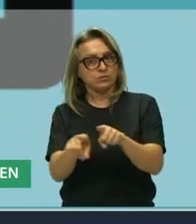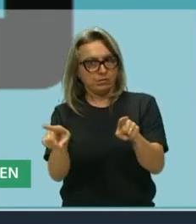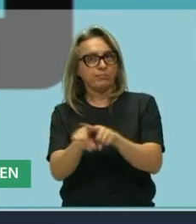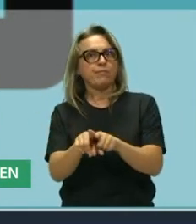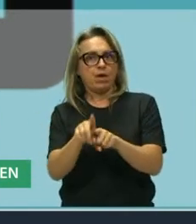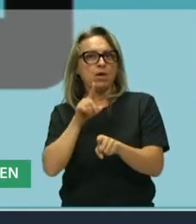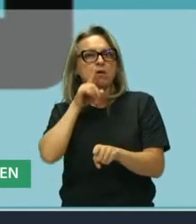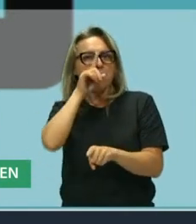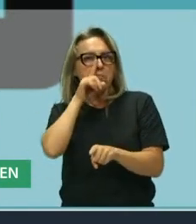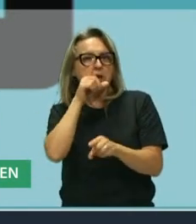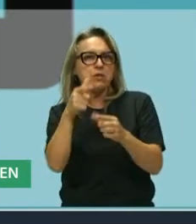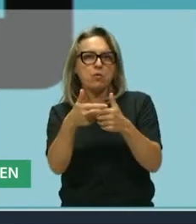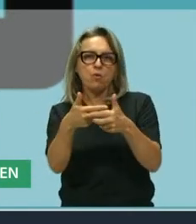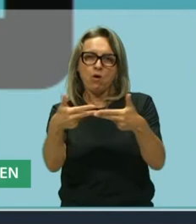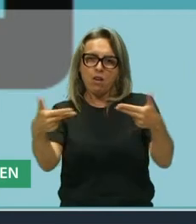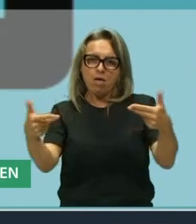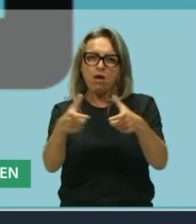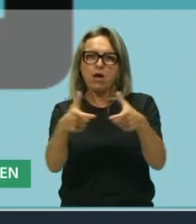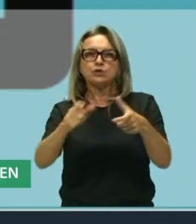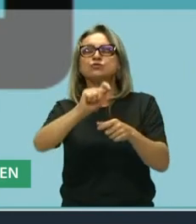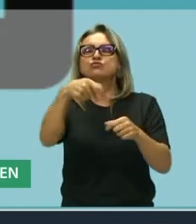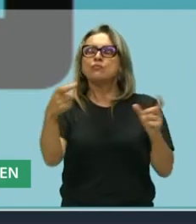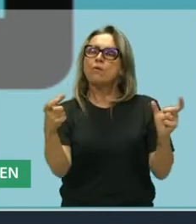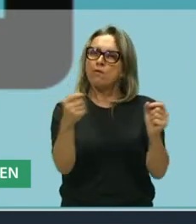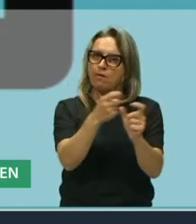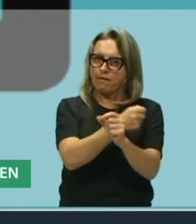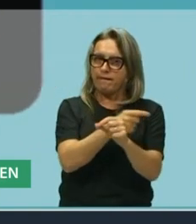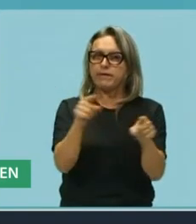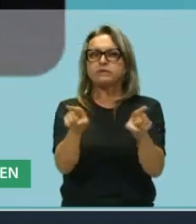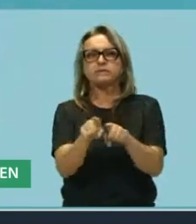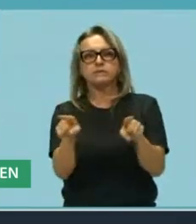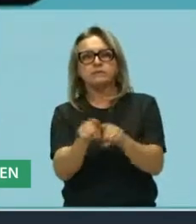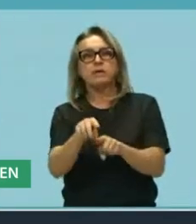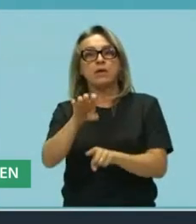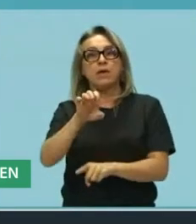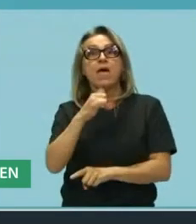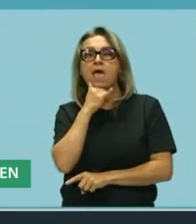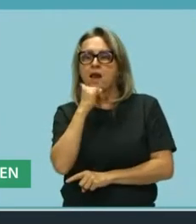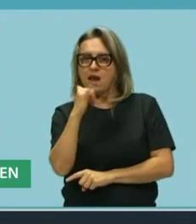em oncologia, a alta complexidade em eletrofisiologia.